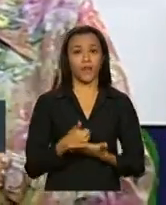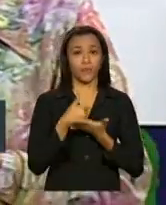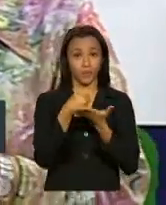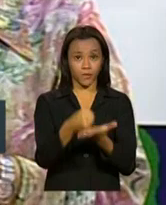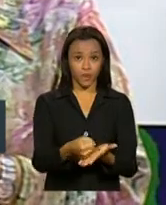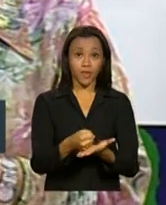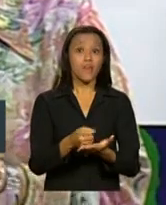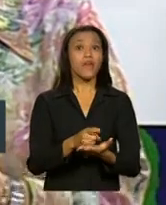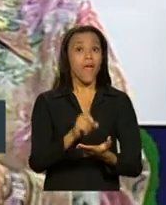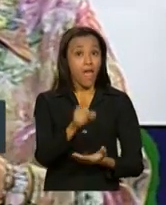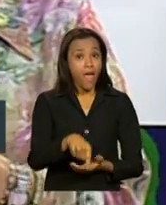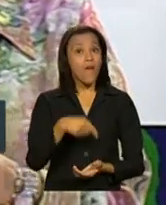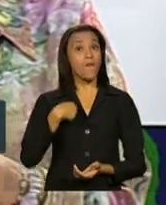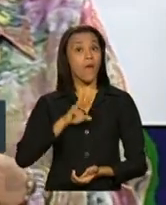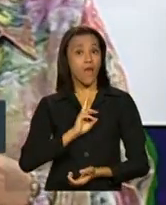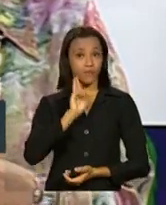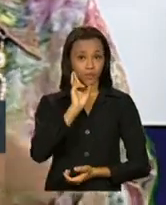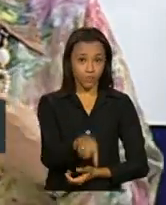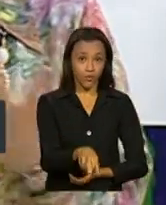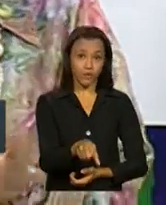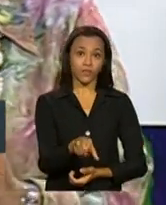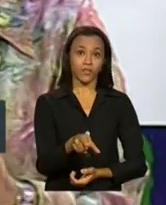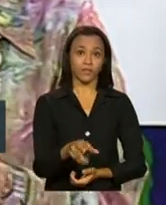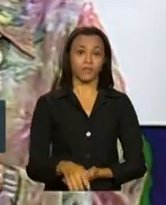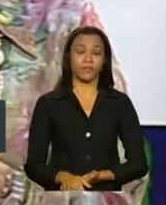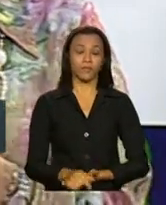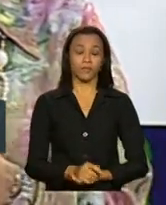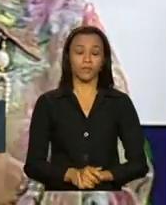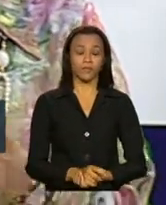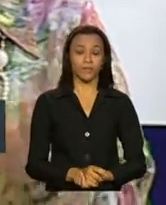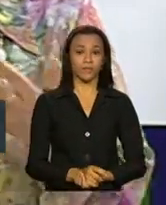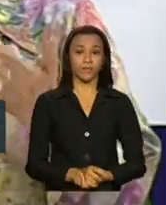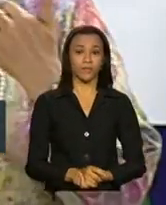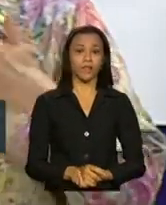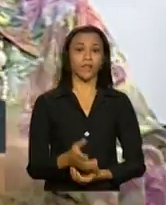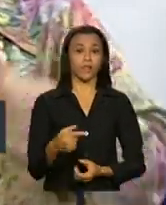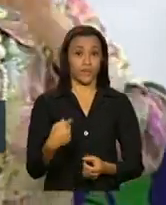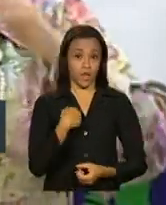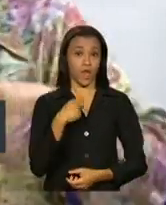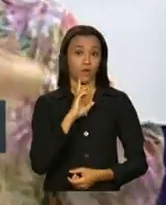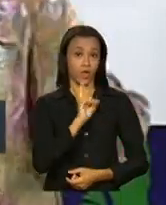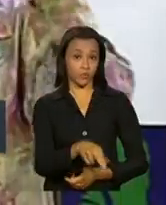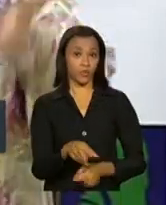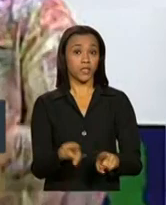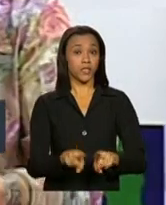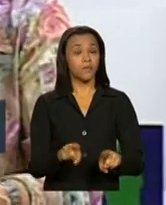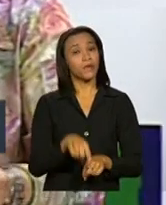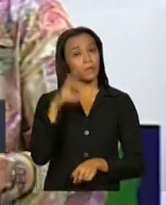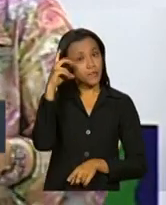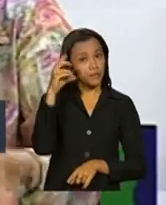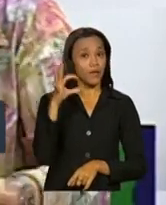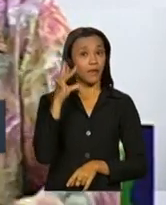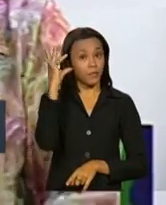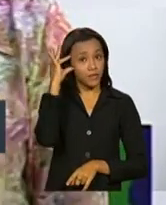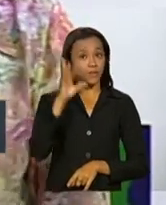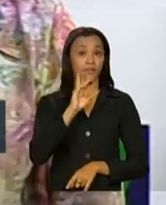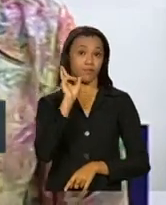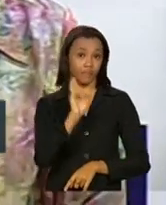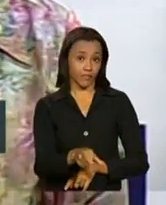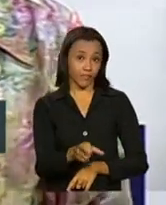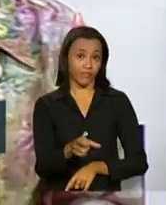resposta que nós damos eu dou e a presidenta dá a por por meu